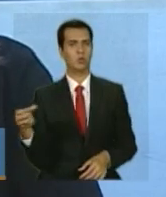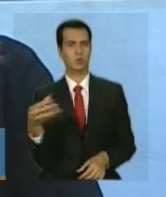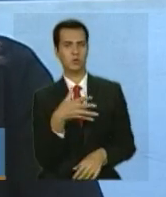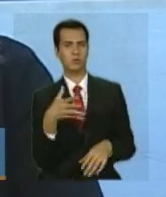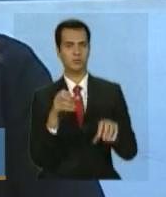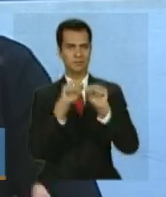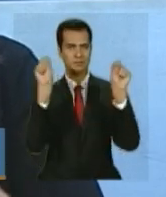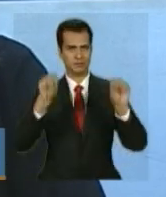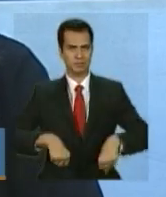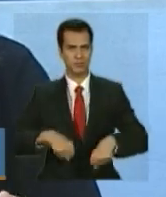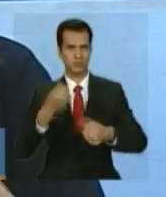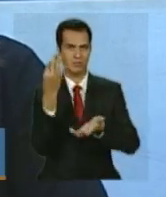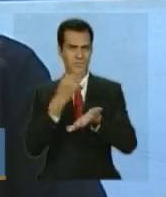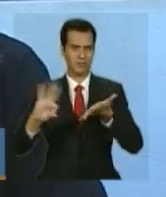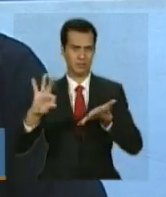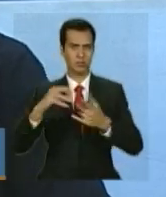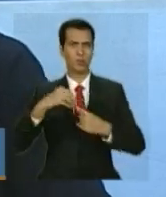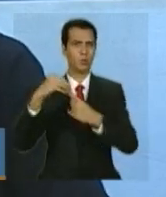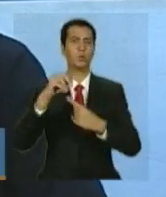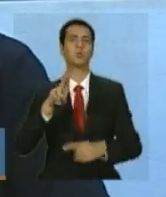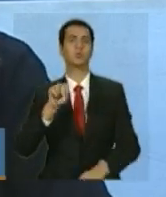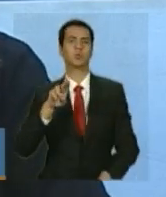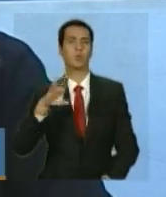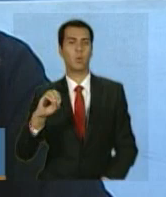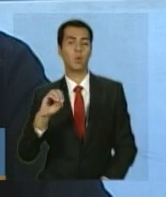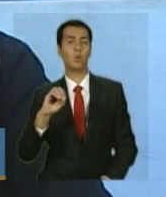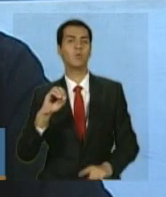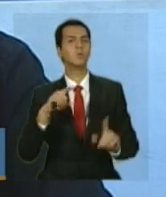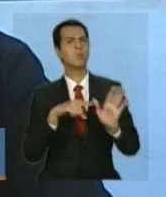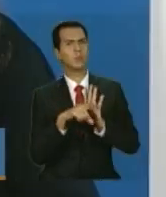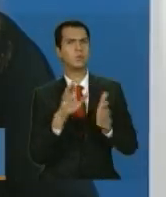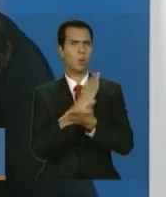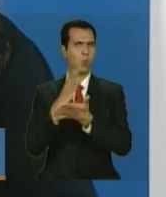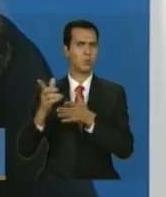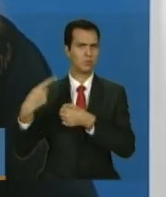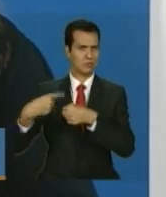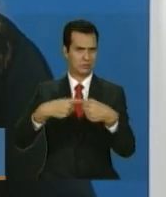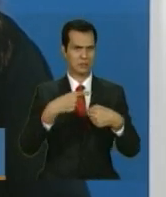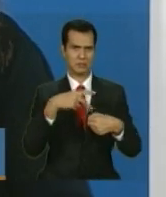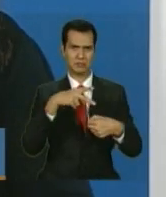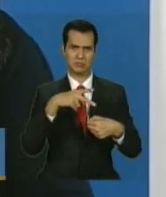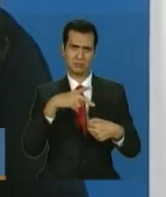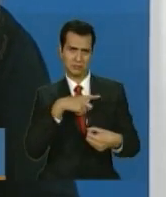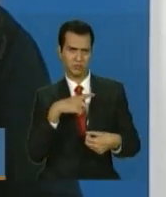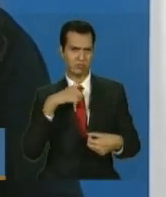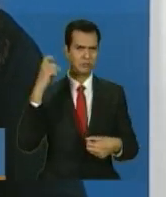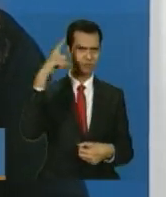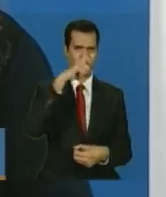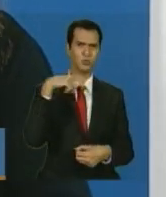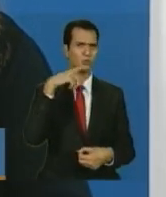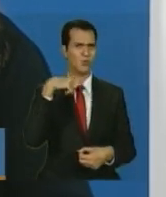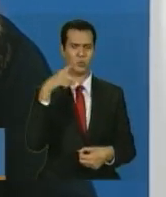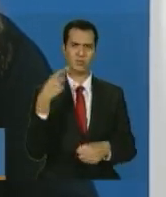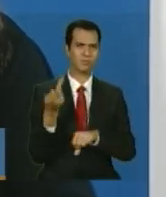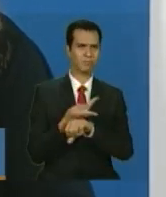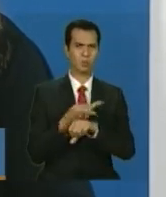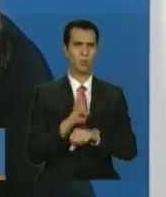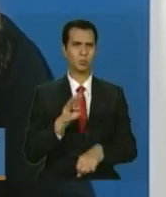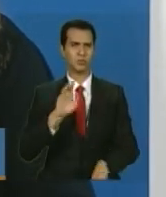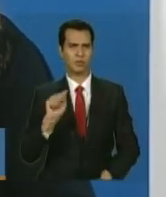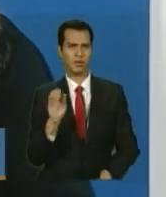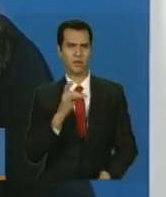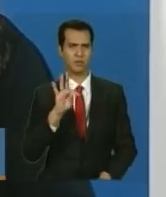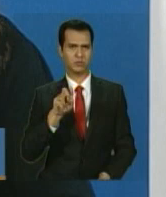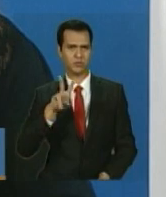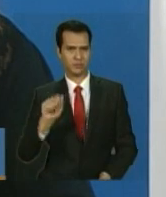a possibilidade de municípios terem dificuldade em relação à busca ativa? Veja, há dois aspectos aí, Renata. Bem, a versão 7,